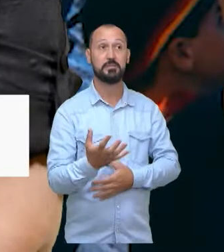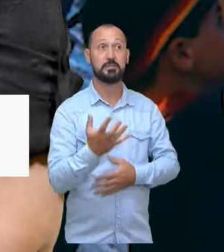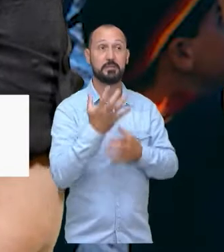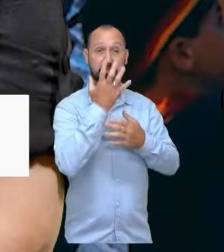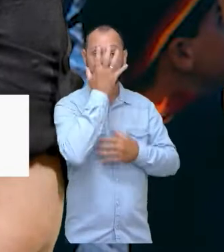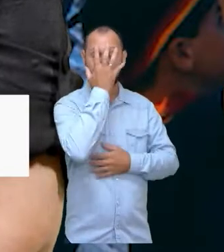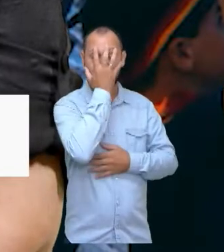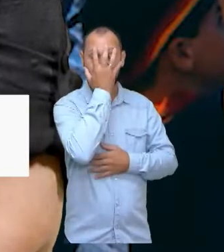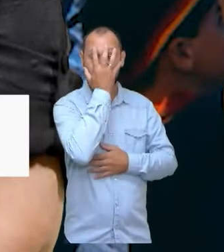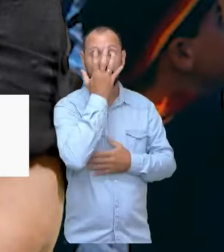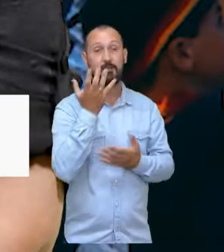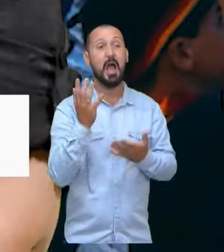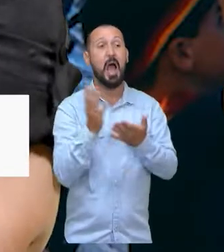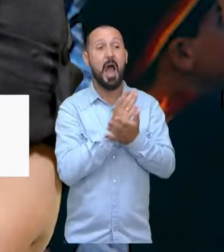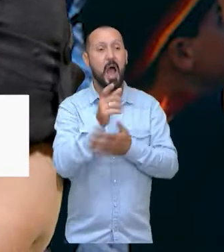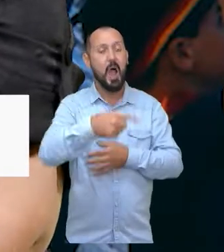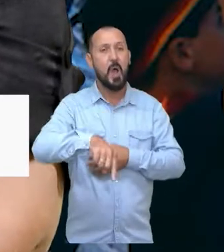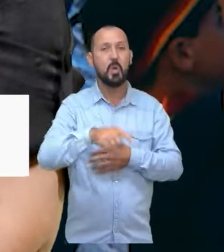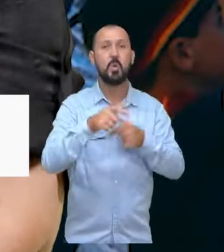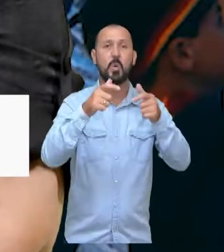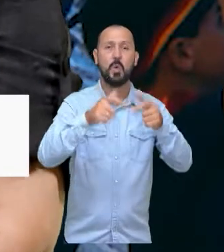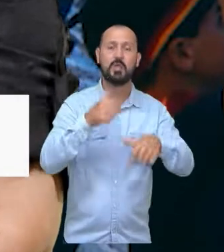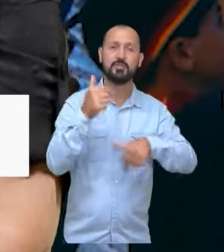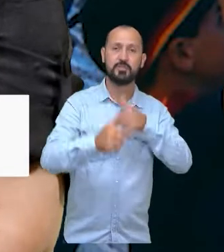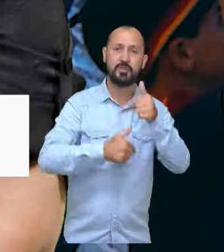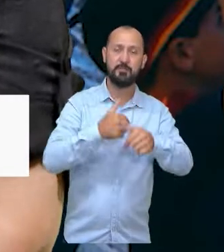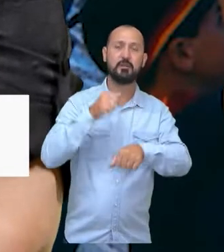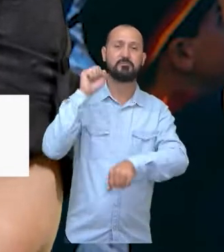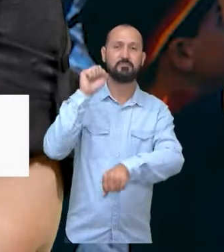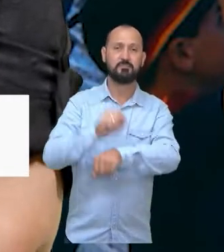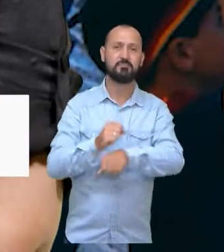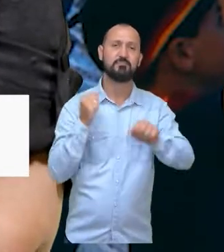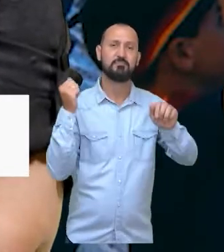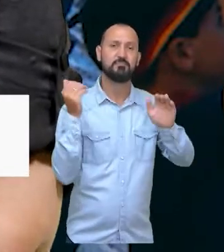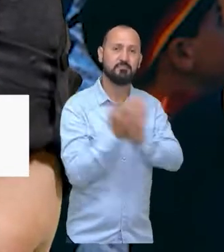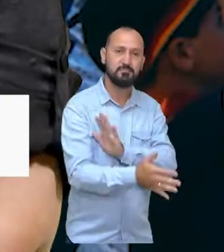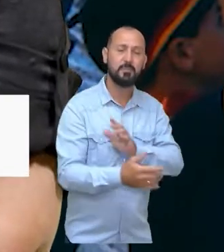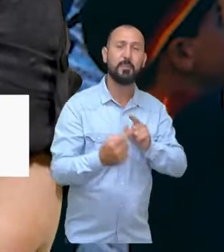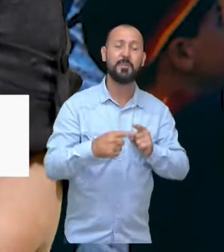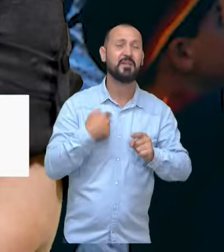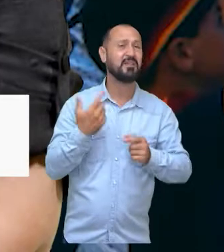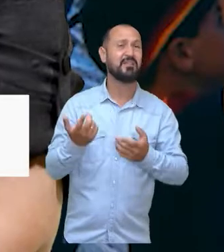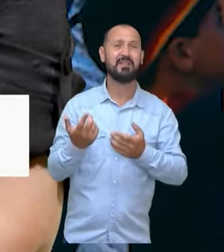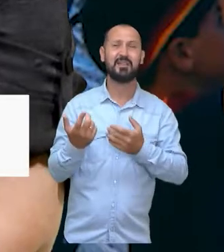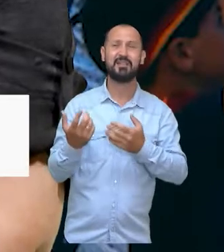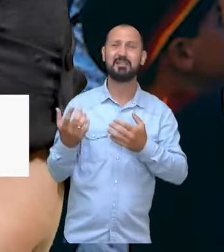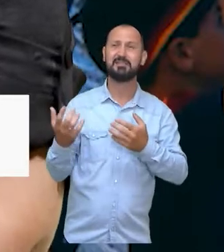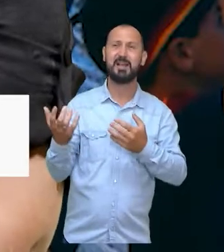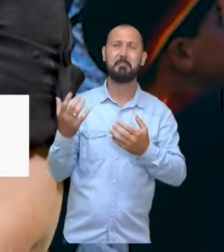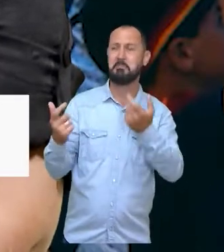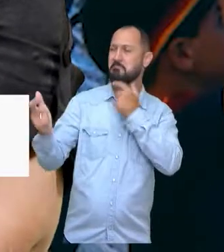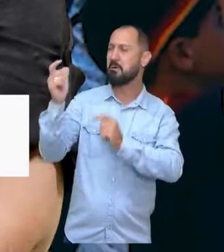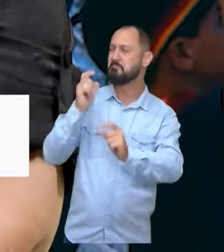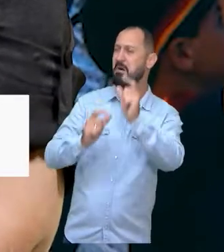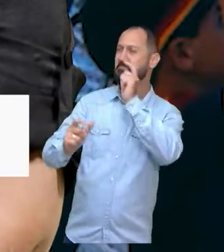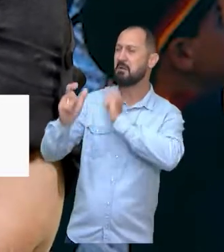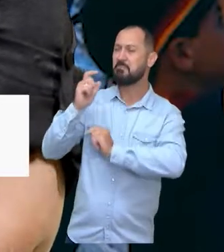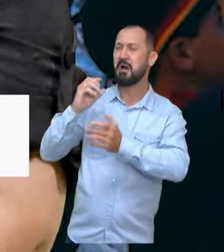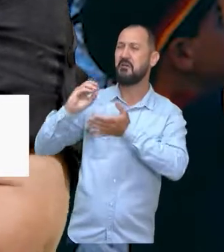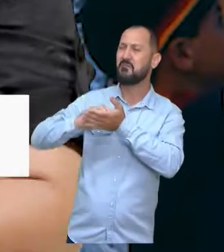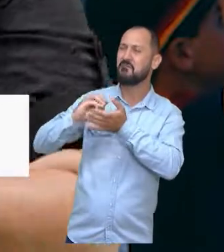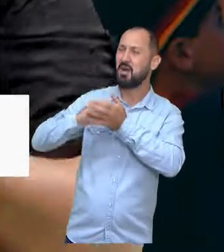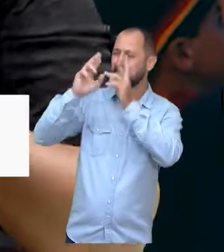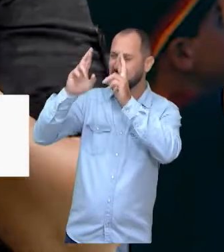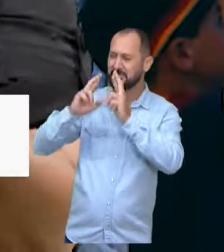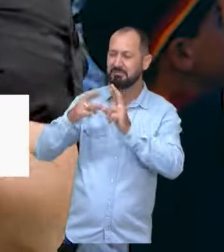acabem saindo dos locais de trabalho onde estão por não suportarem a maneira como são tratados, o desrespeito. E então a